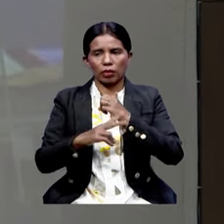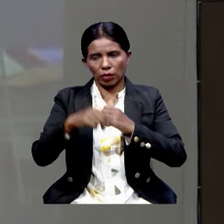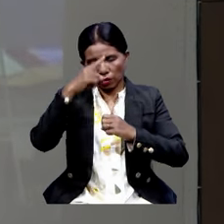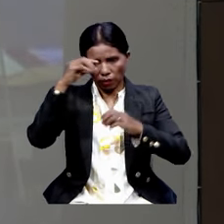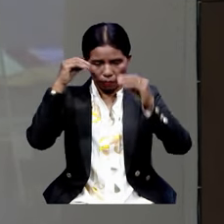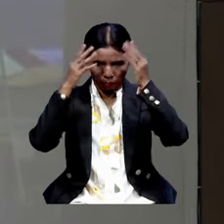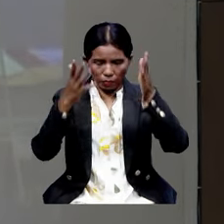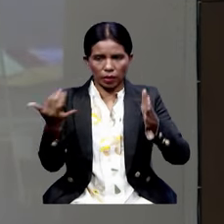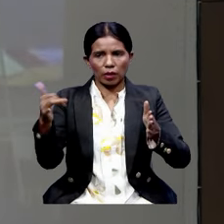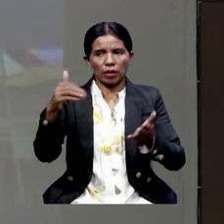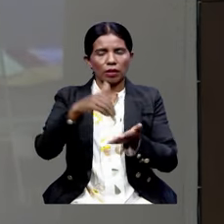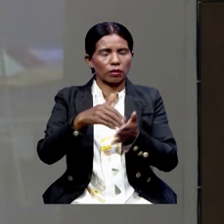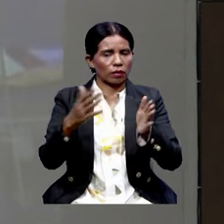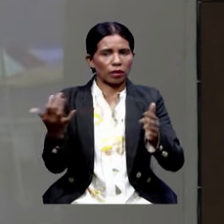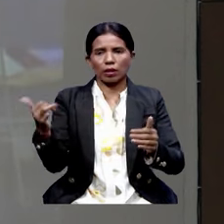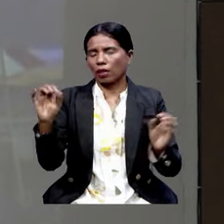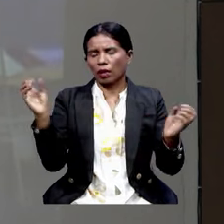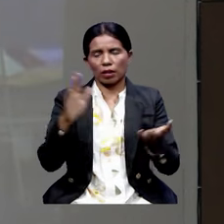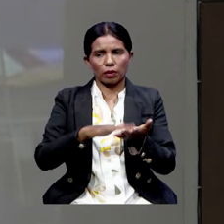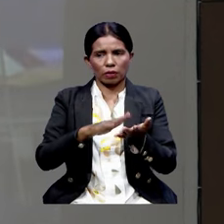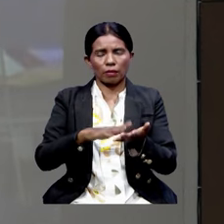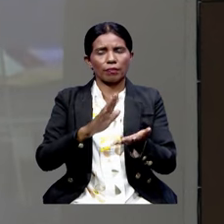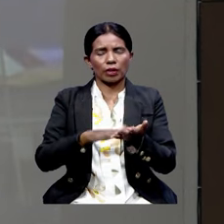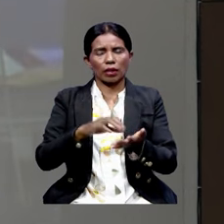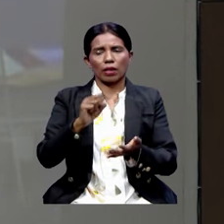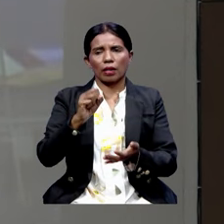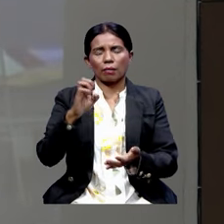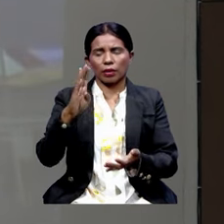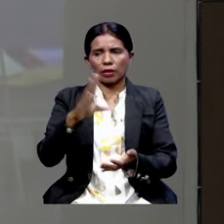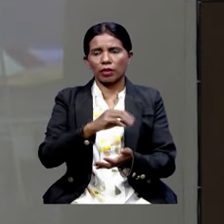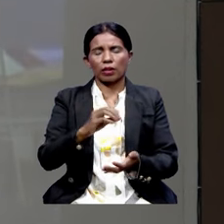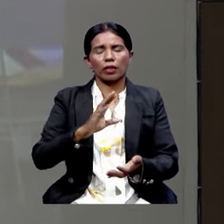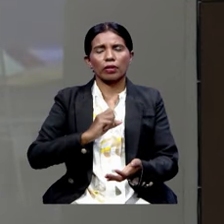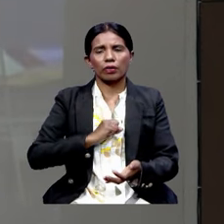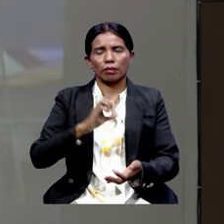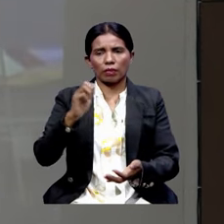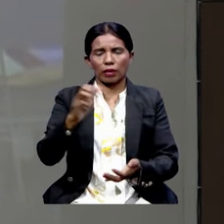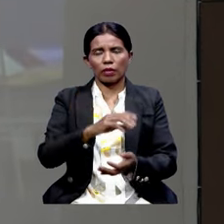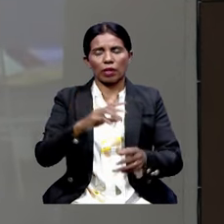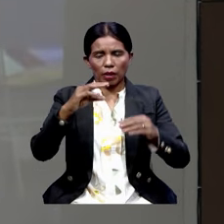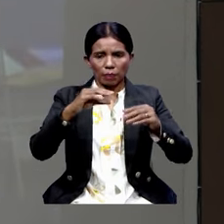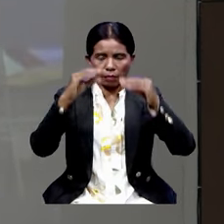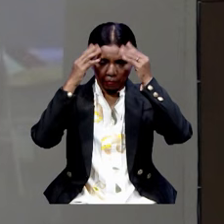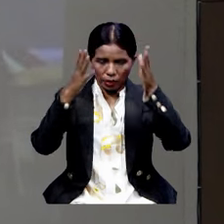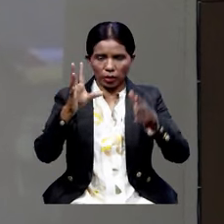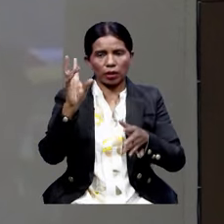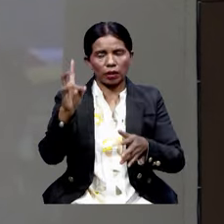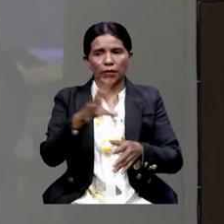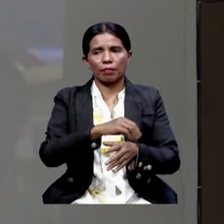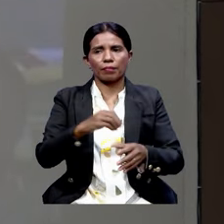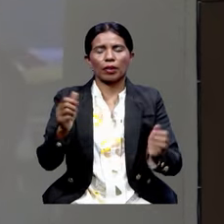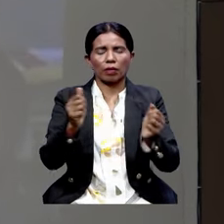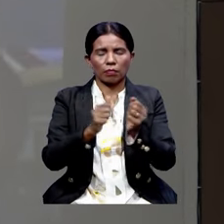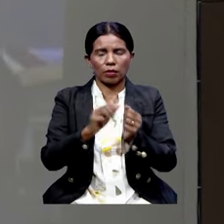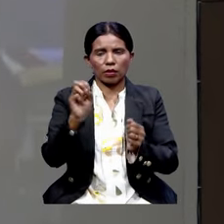professores laia, no aluno sira la escola. Escola EBC Samoro e aposto soibada, dadao que ne professores ia na inhiturei. Sala de aulas ia sanulo,